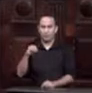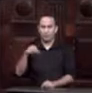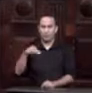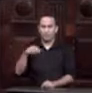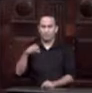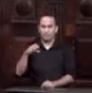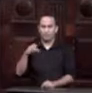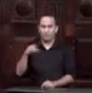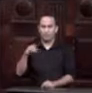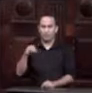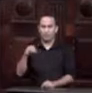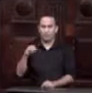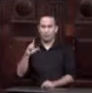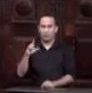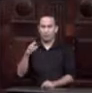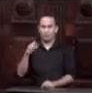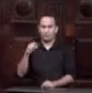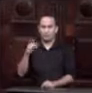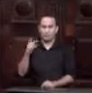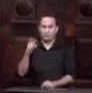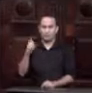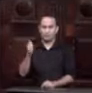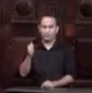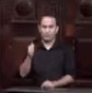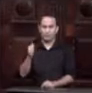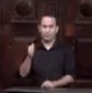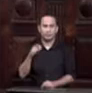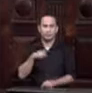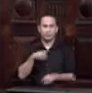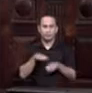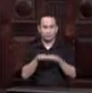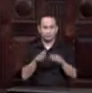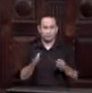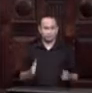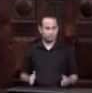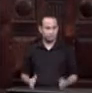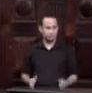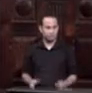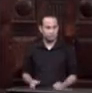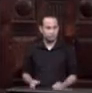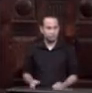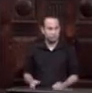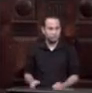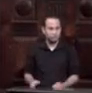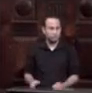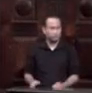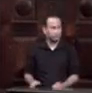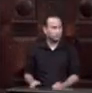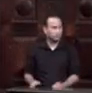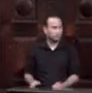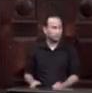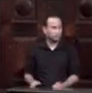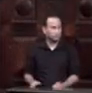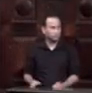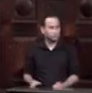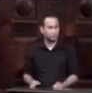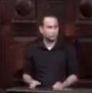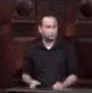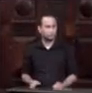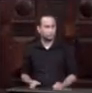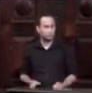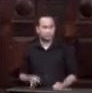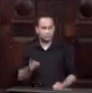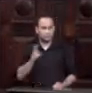Freixo e Lucinha. Pela ordem, Há sobre a senhor presidente. mesa... Pela ordem. Pela ordem, deputada enfermeira. Não,